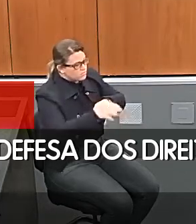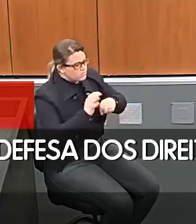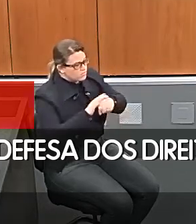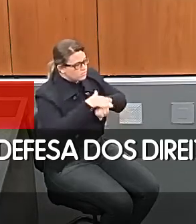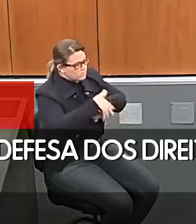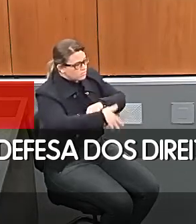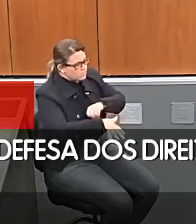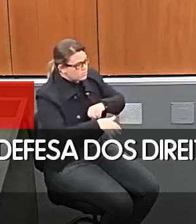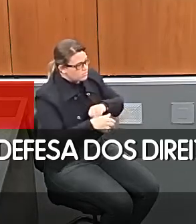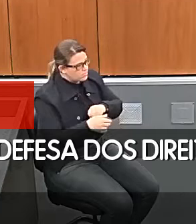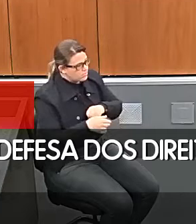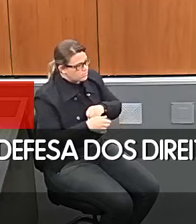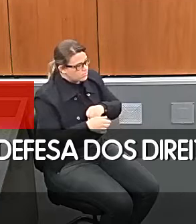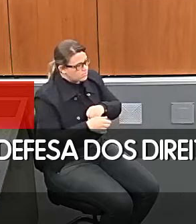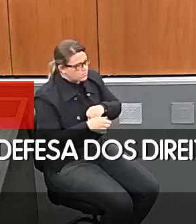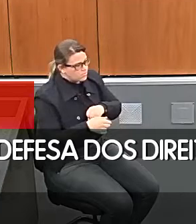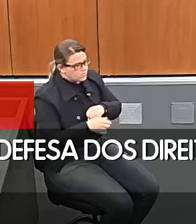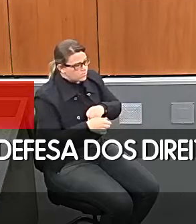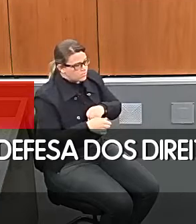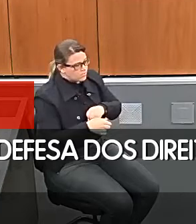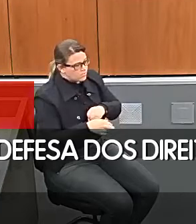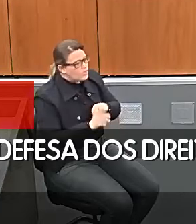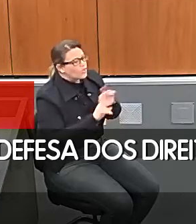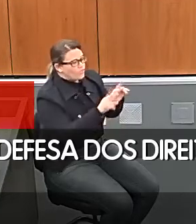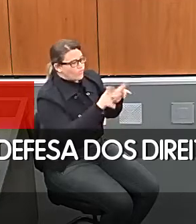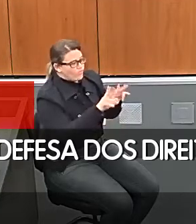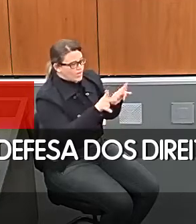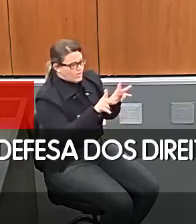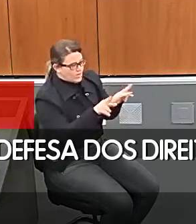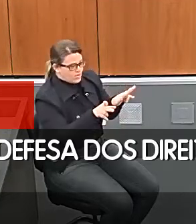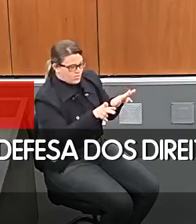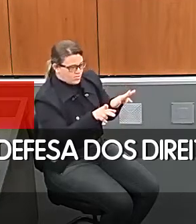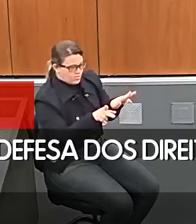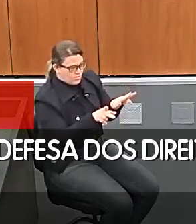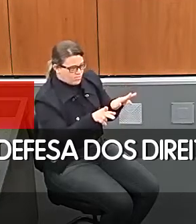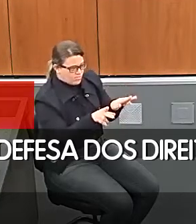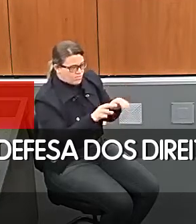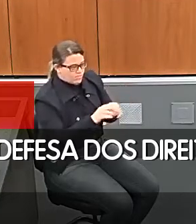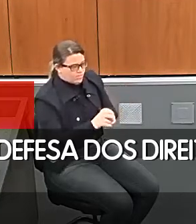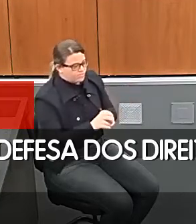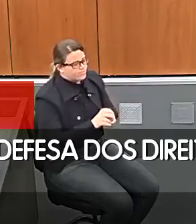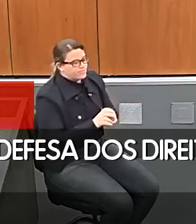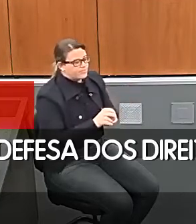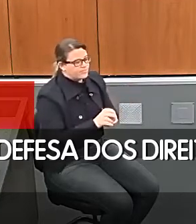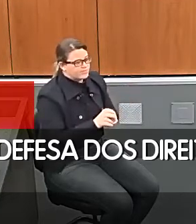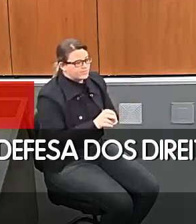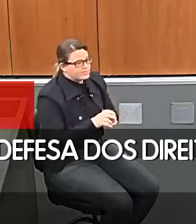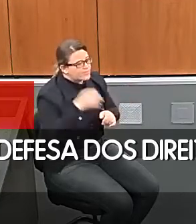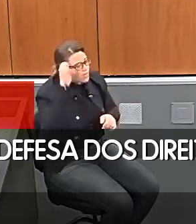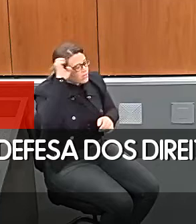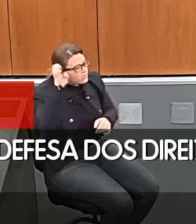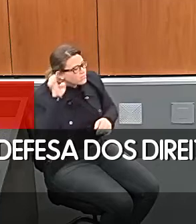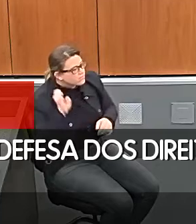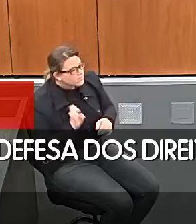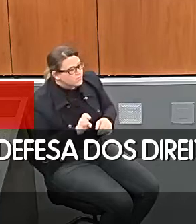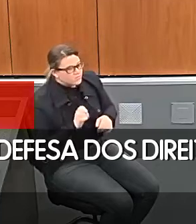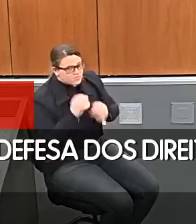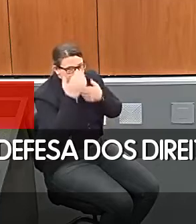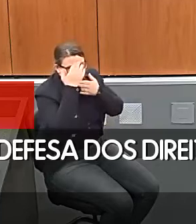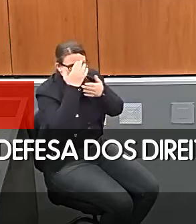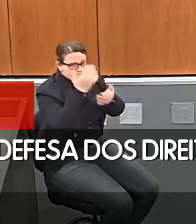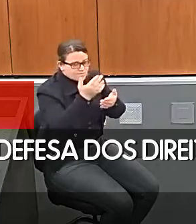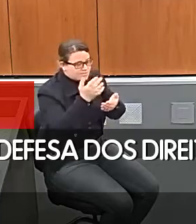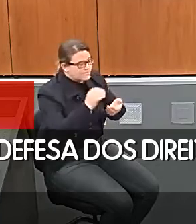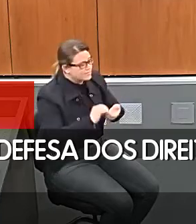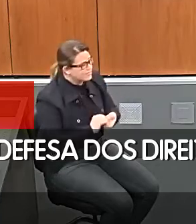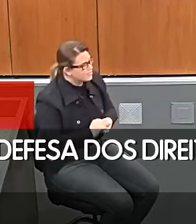palavra para Enilza. A Enilza está nos ouvindo e sempre lembra de alguma coisa, e a reunião é para isso mesmo.